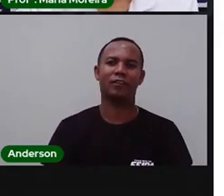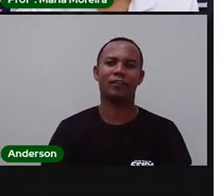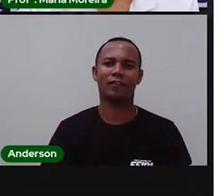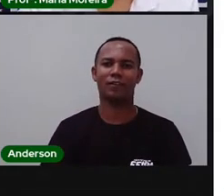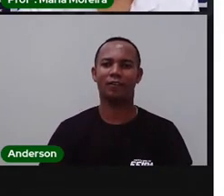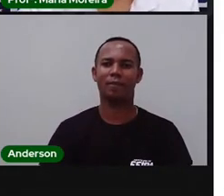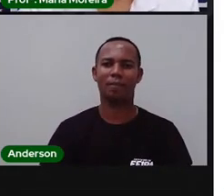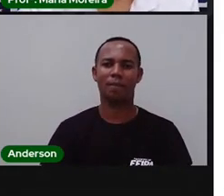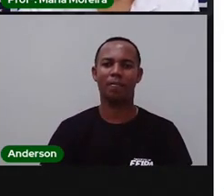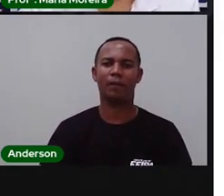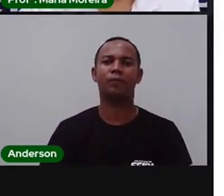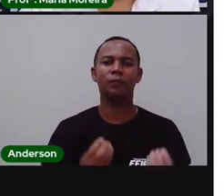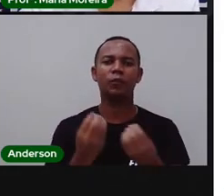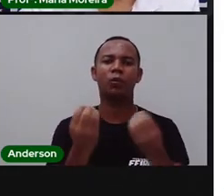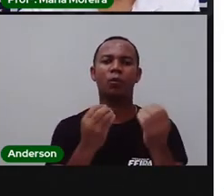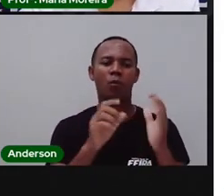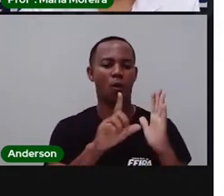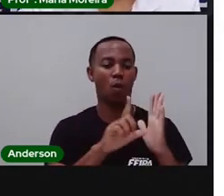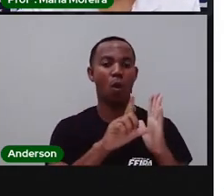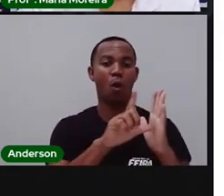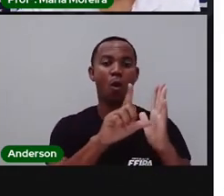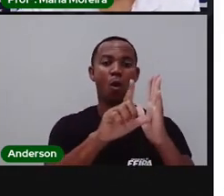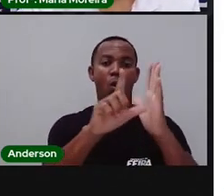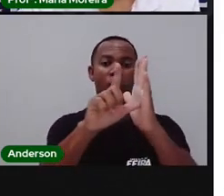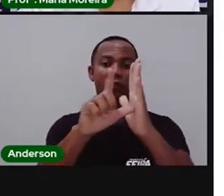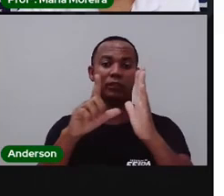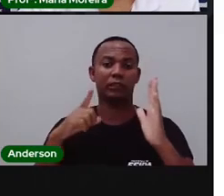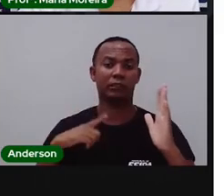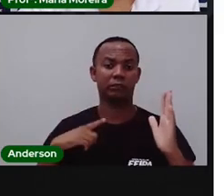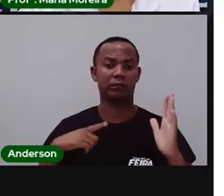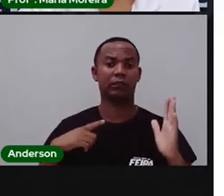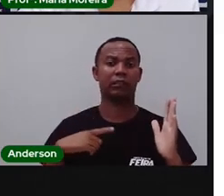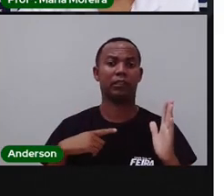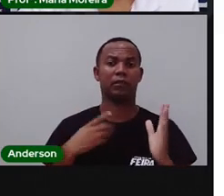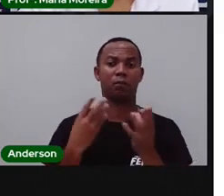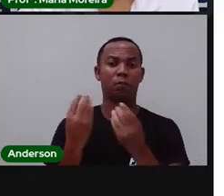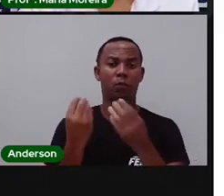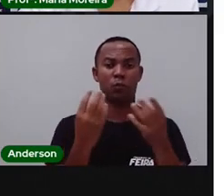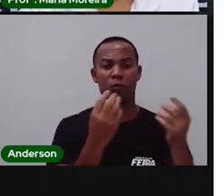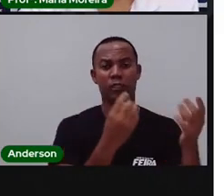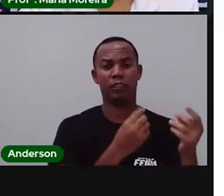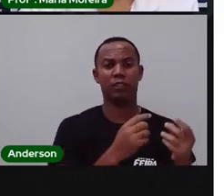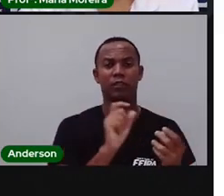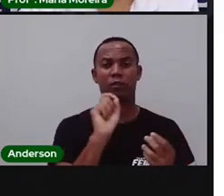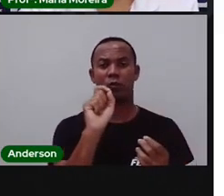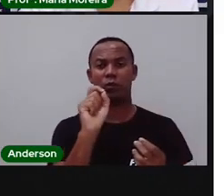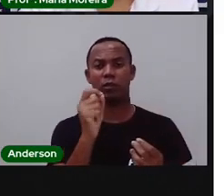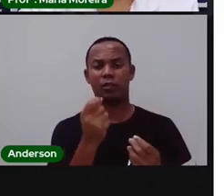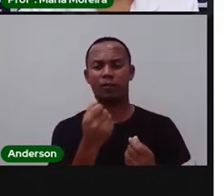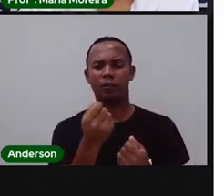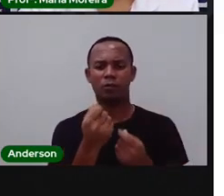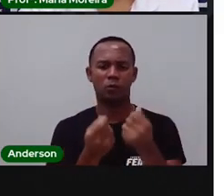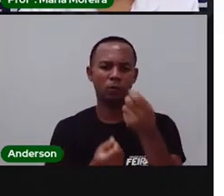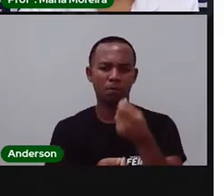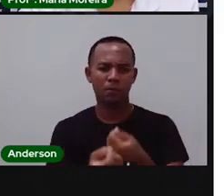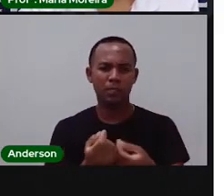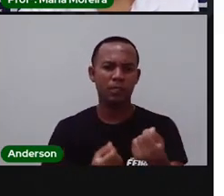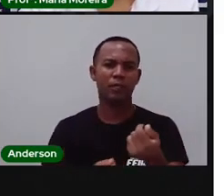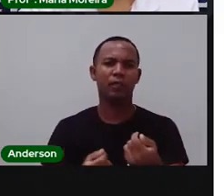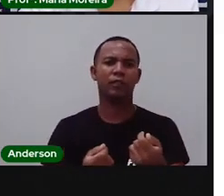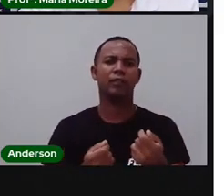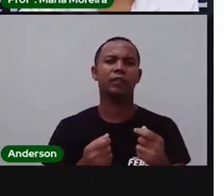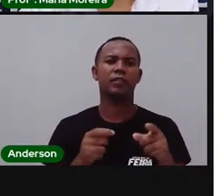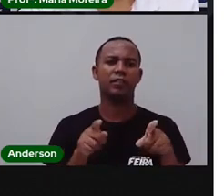Bom, o comércio, né, é o principal motor da economia feirense.